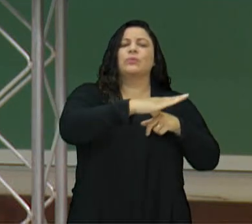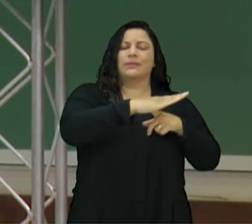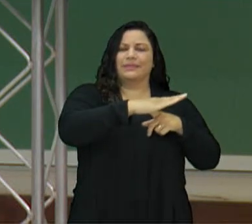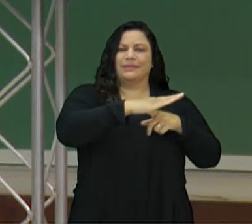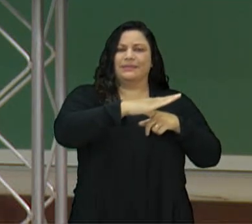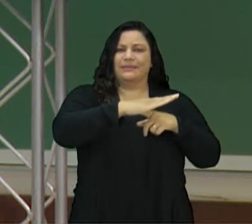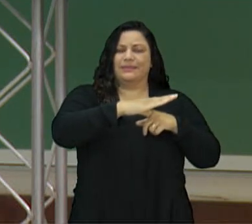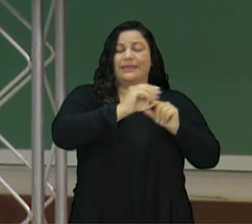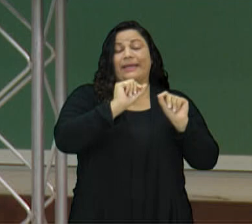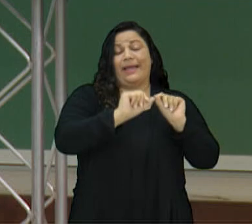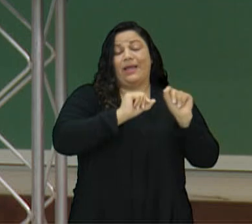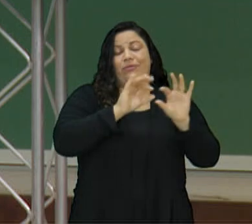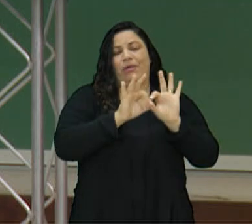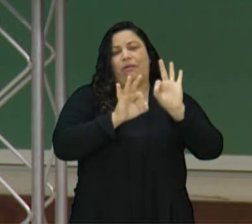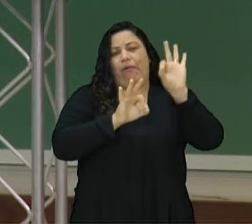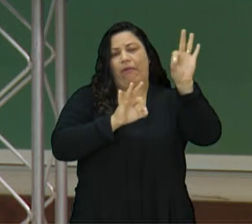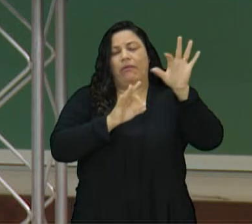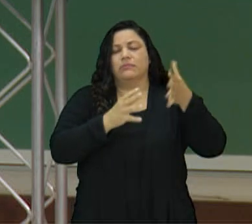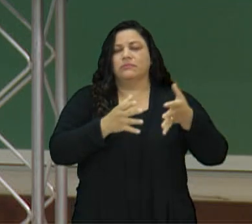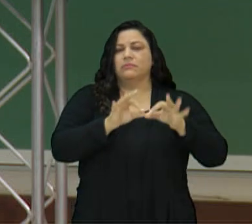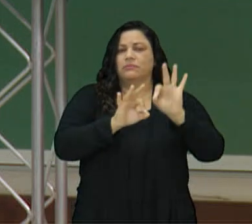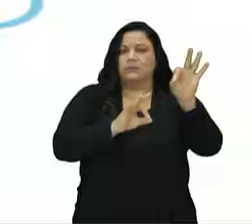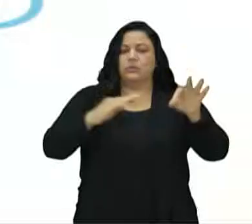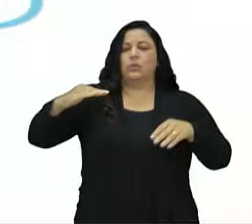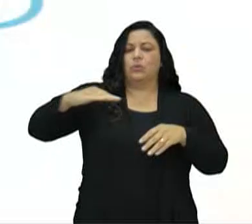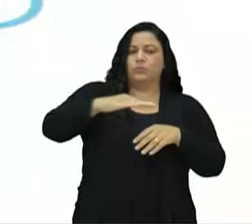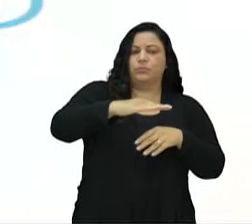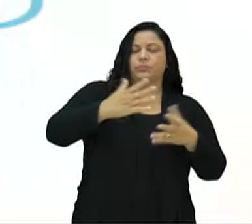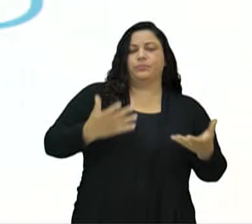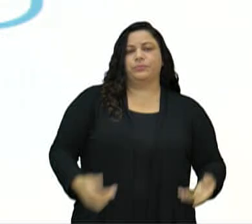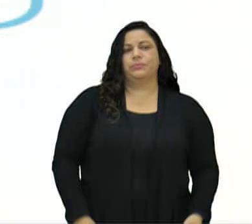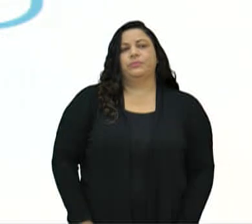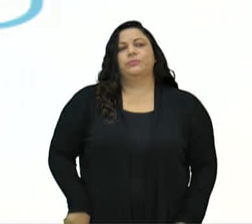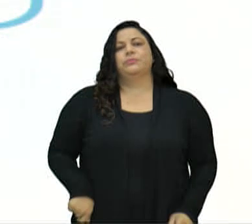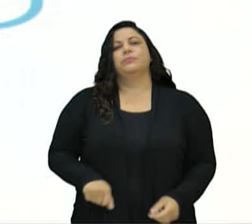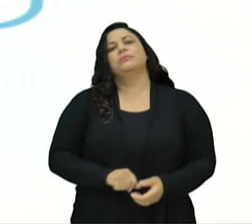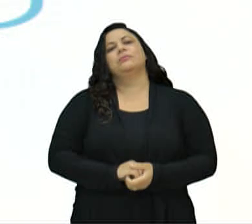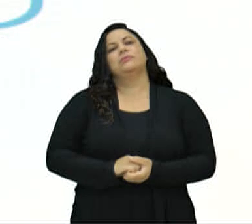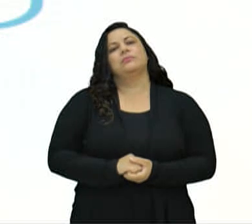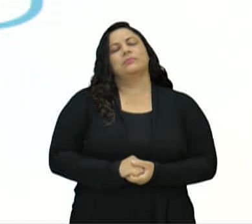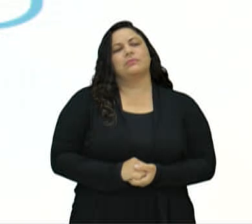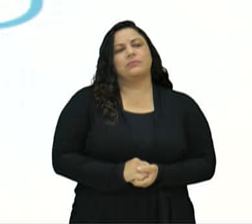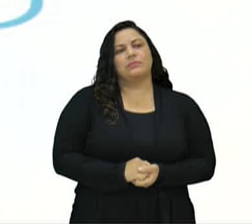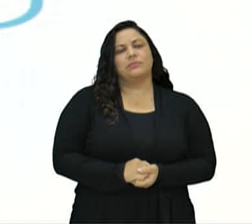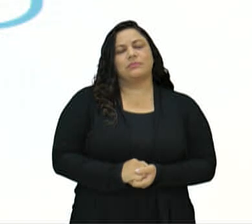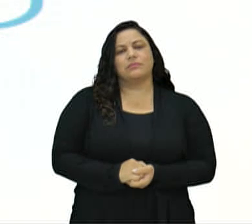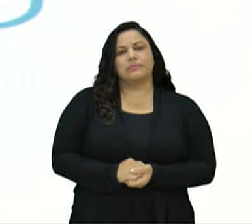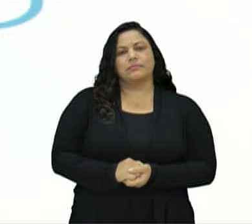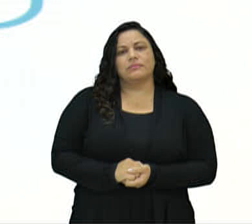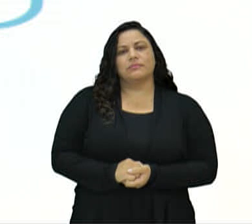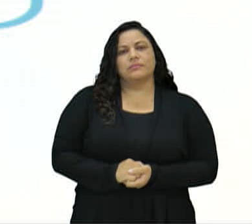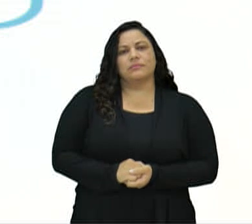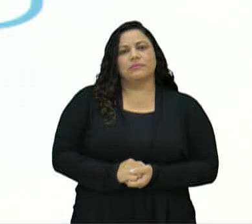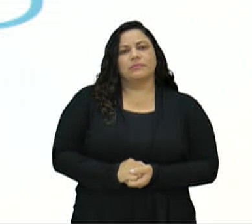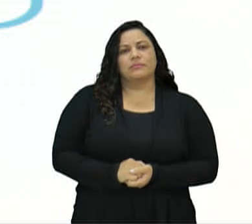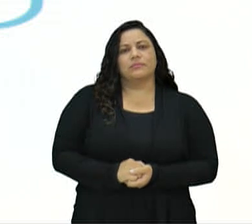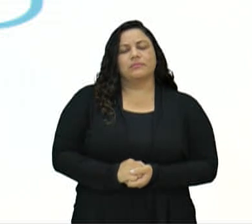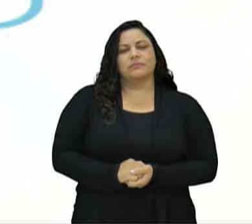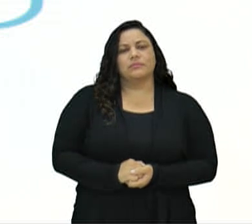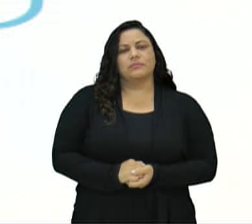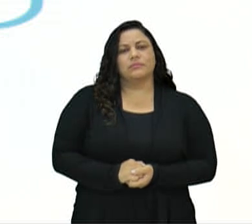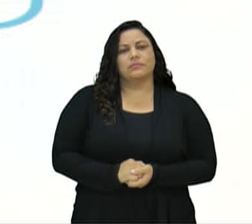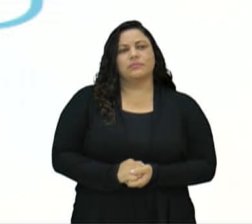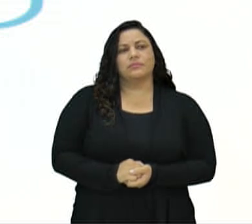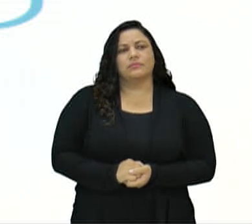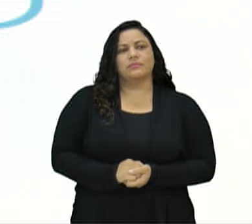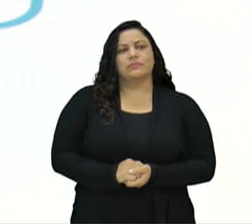de tua casa. 5. Los colegios, institutos e guarderias por si tenemos niños. Então, o que